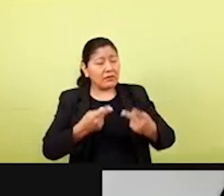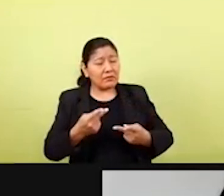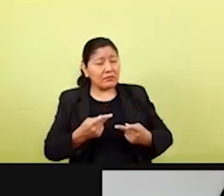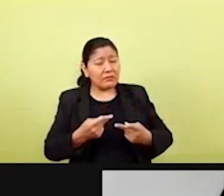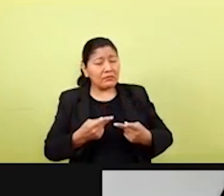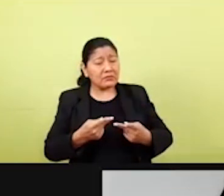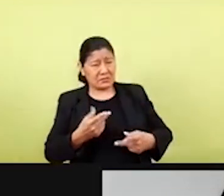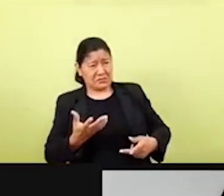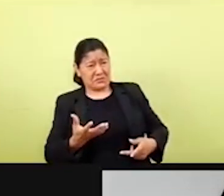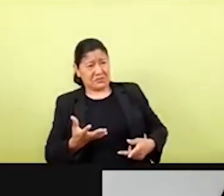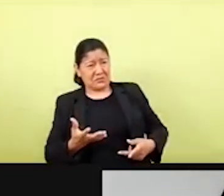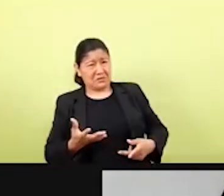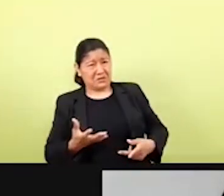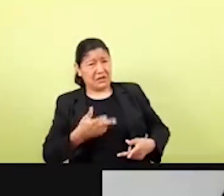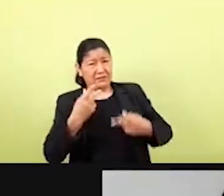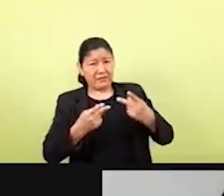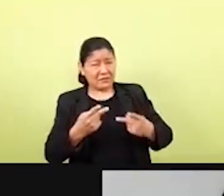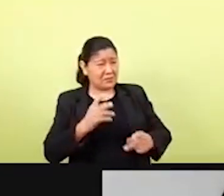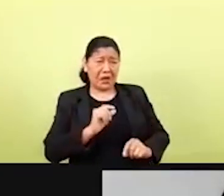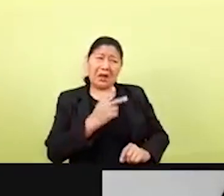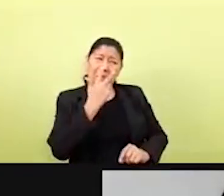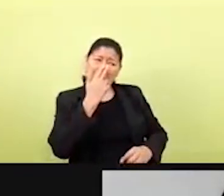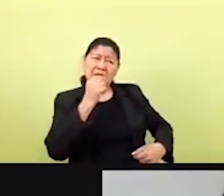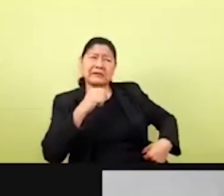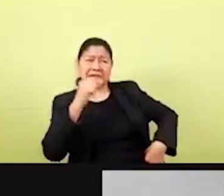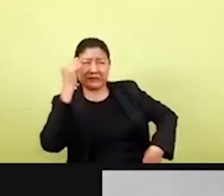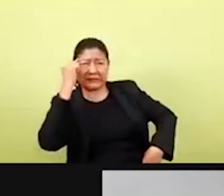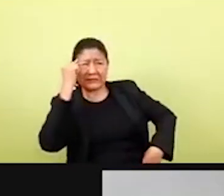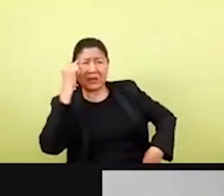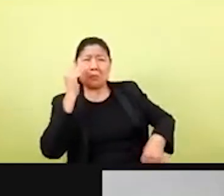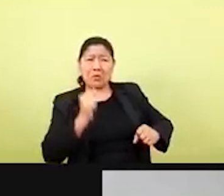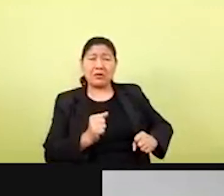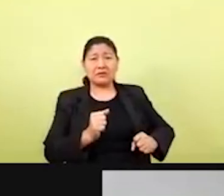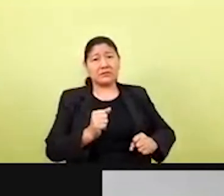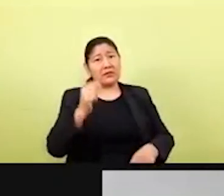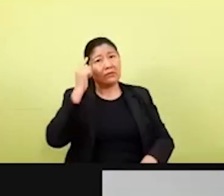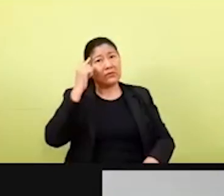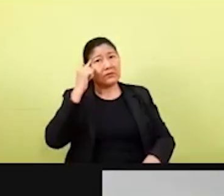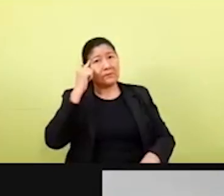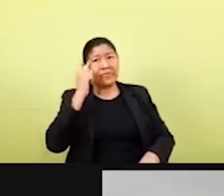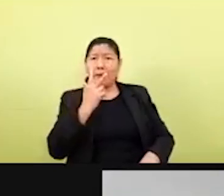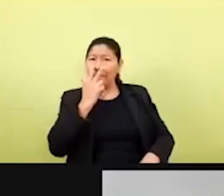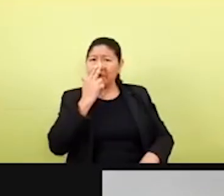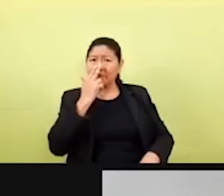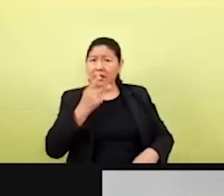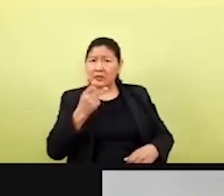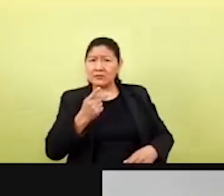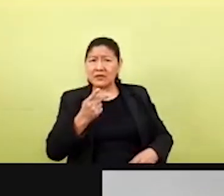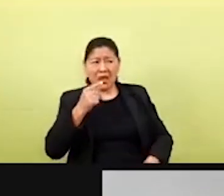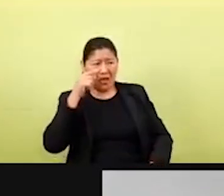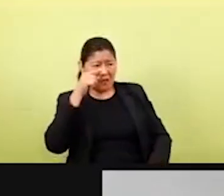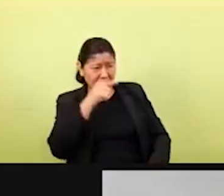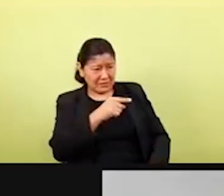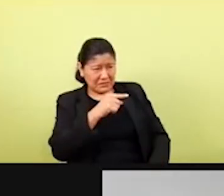amanhece morto, alguma coisa assim, a gente não sabe por quê, né, ele fez uma fala desse tipo, e aí a